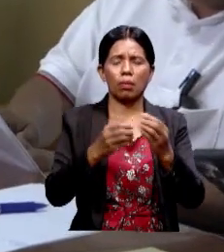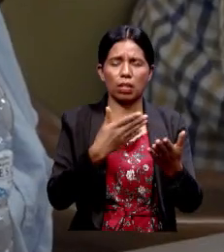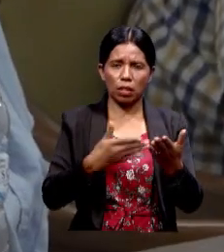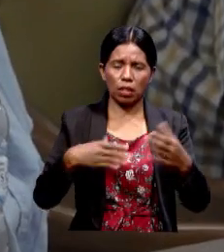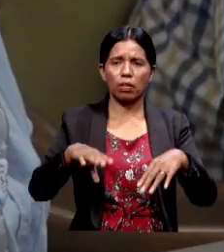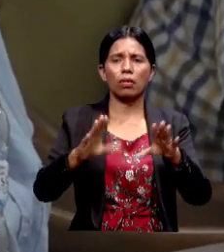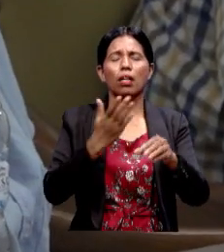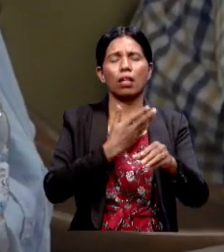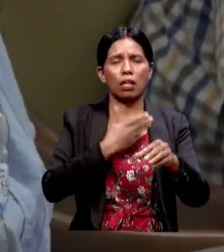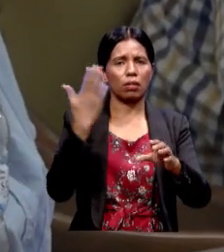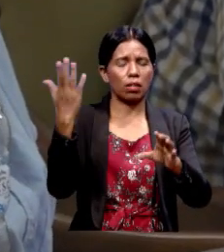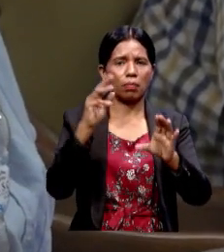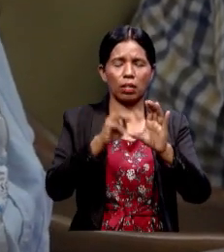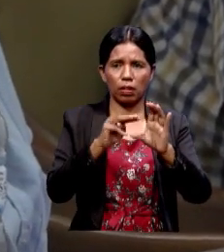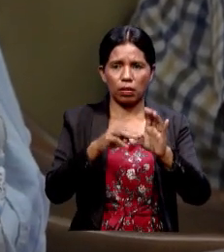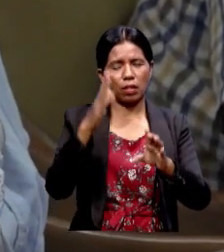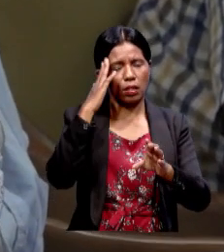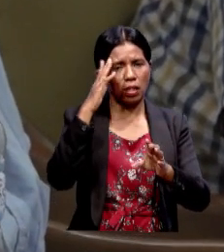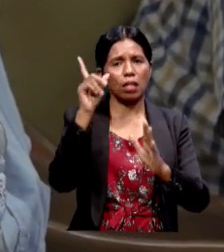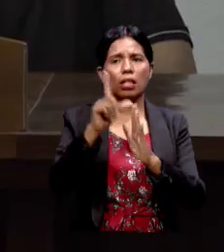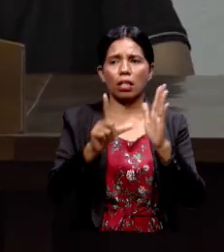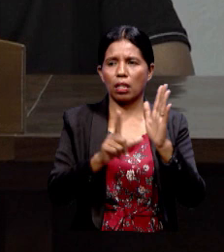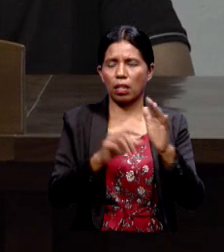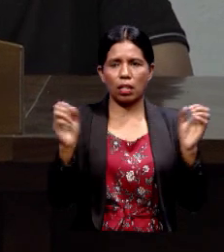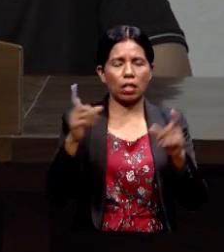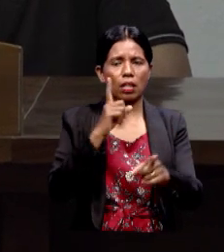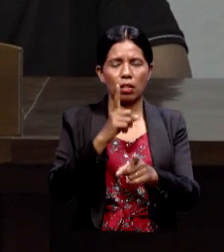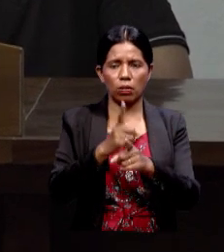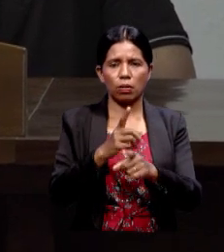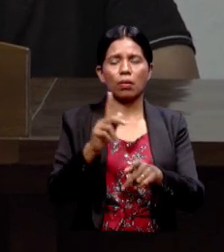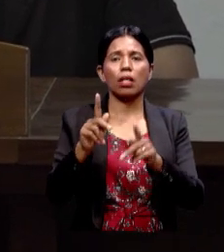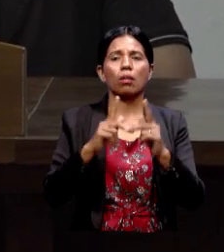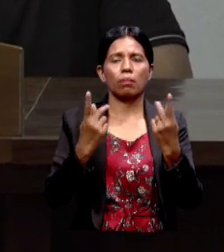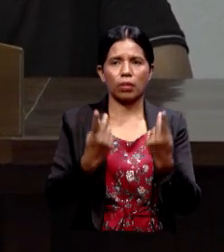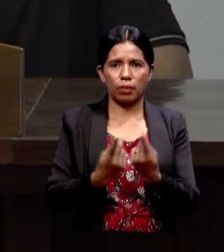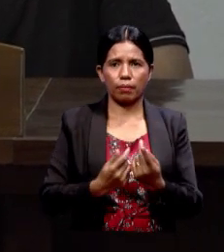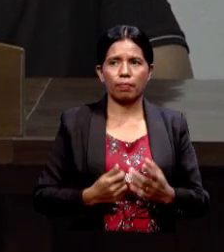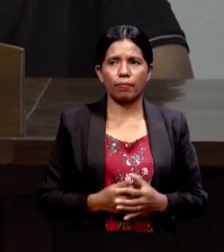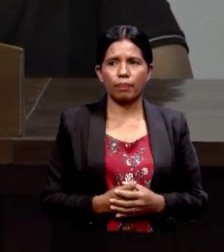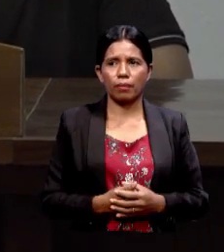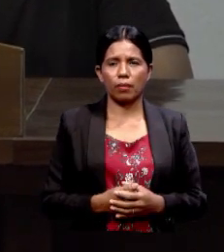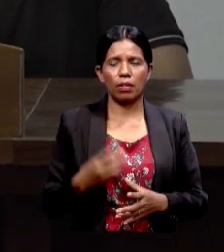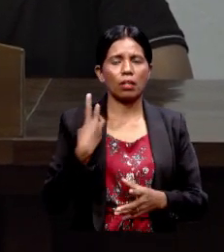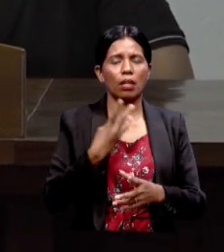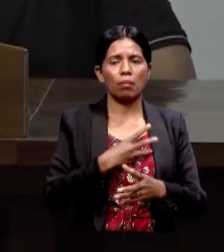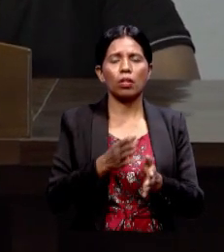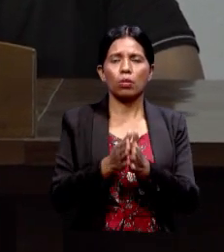mercado no atene claro lei ba taxa ne ladung claro ba empresario. Ame atu follow up